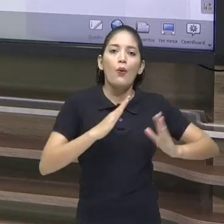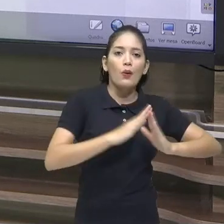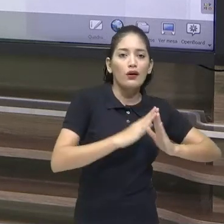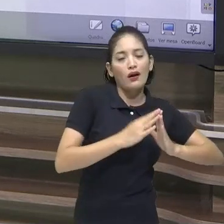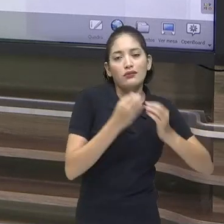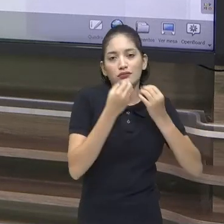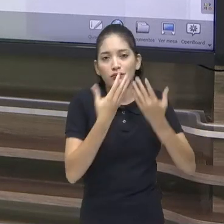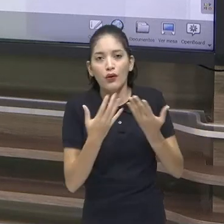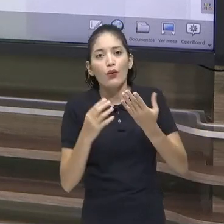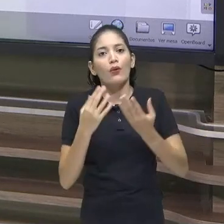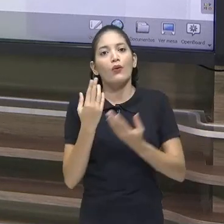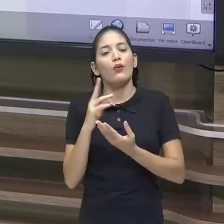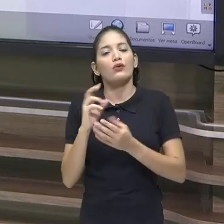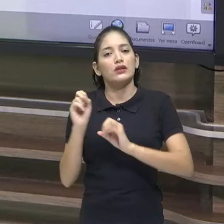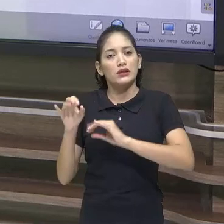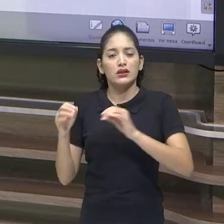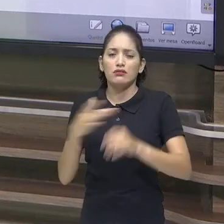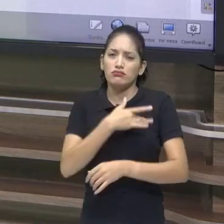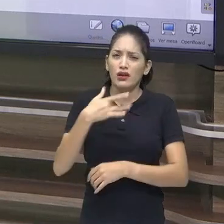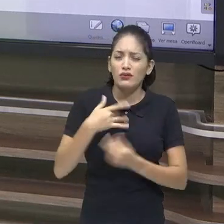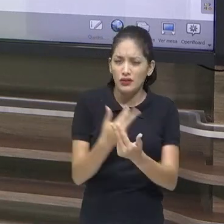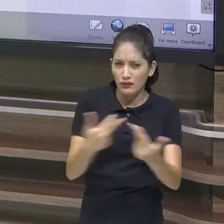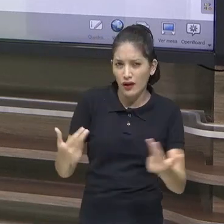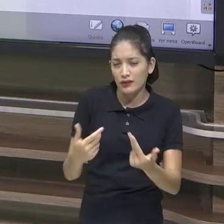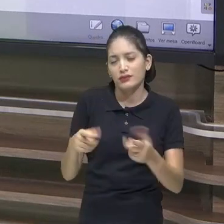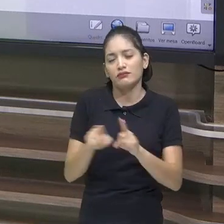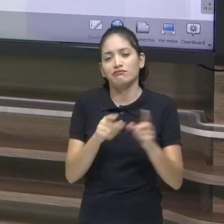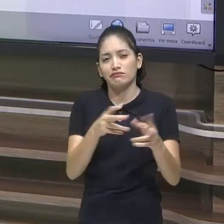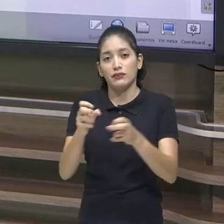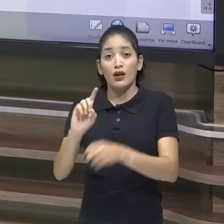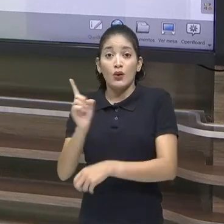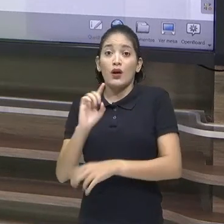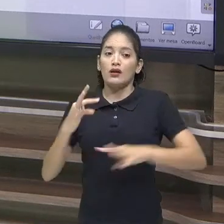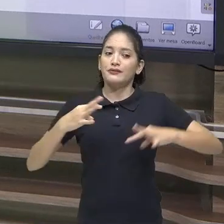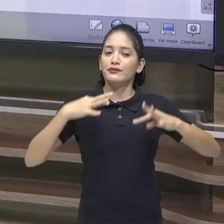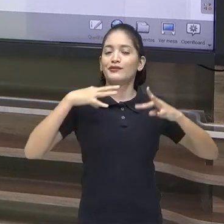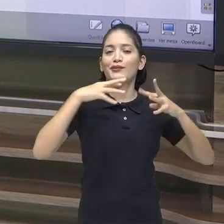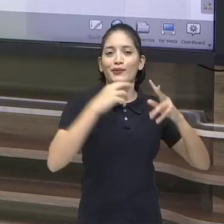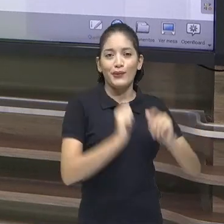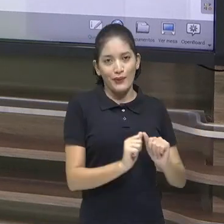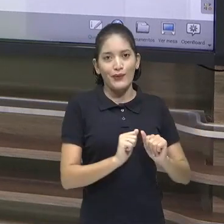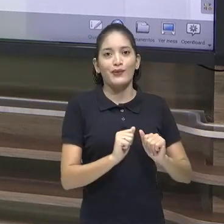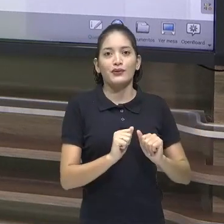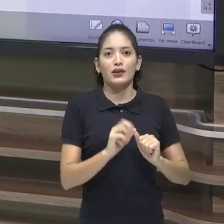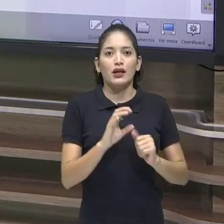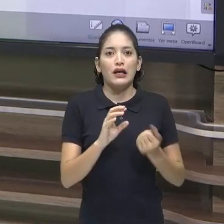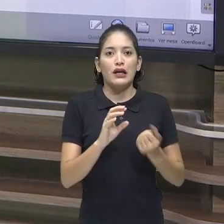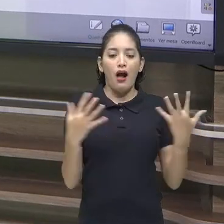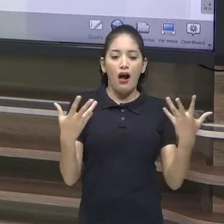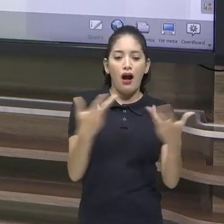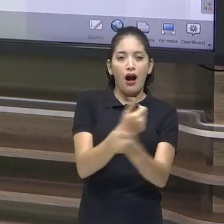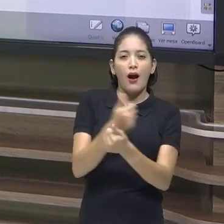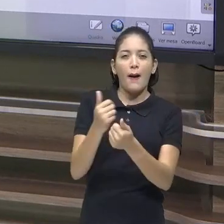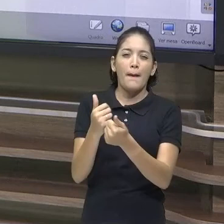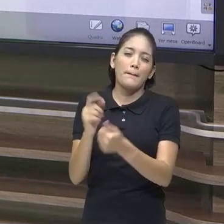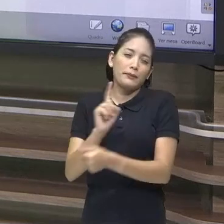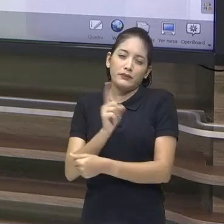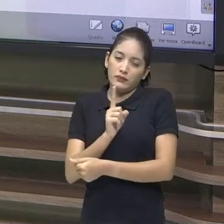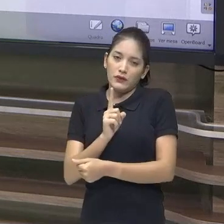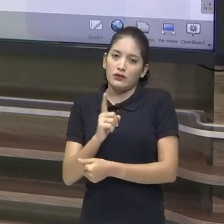de educação e de saúde, né? Então a gente também observa, não é tudo ali só flores, tudo lindo, né?